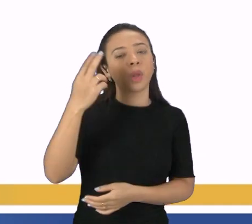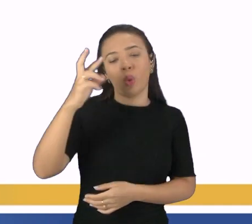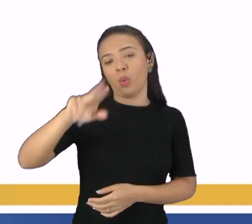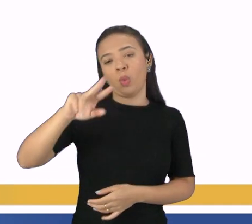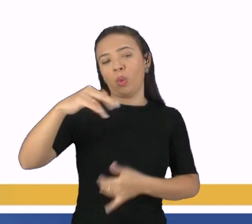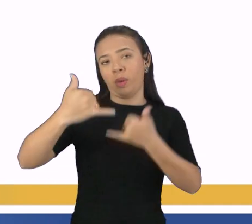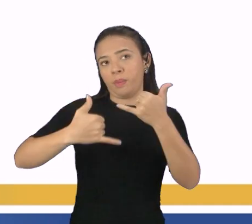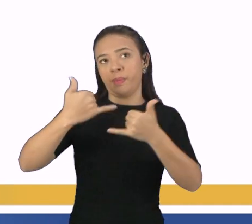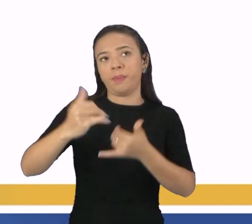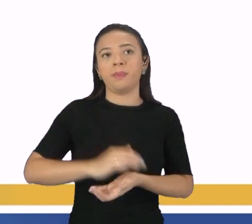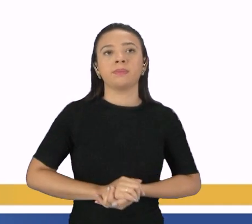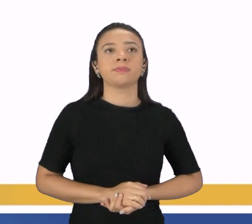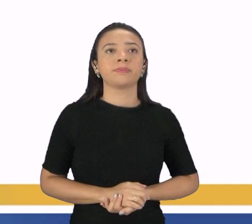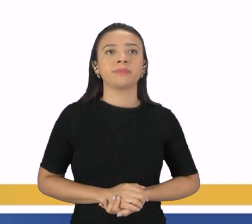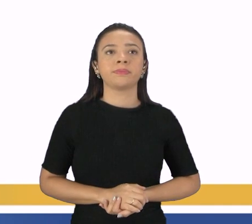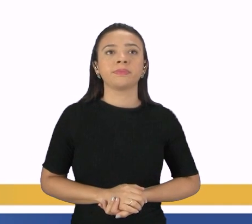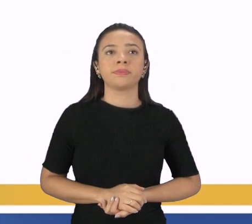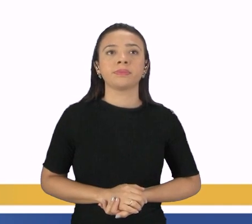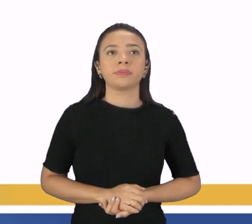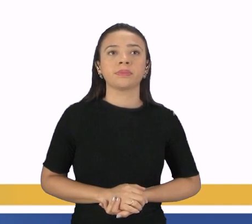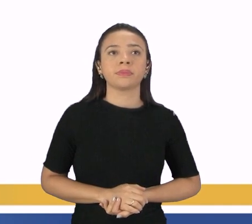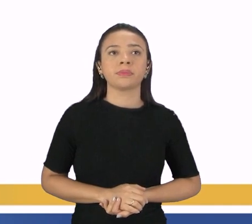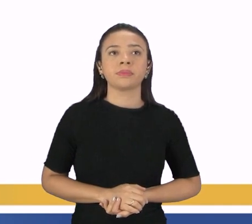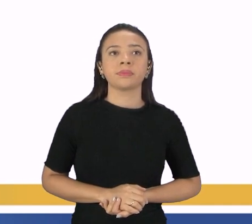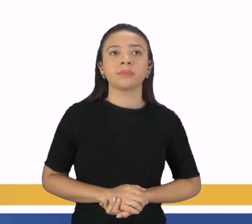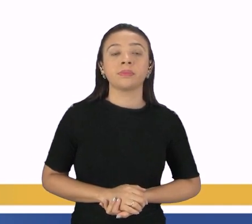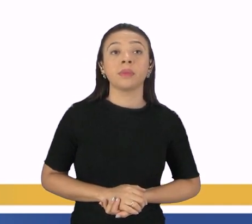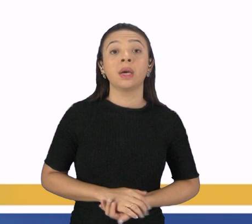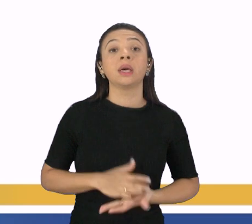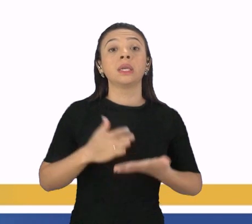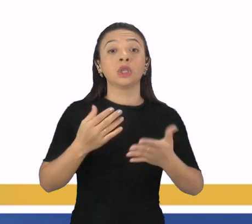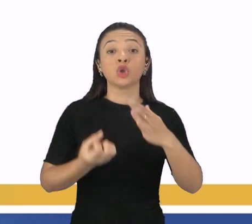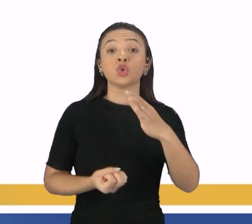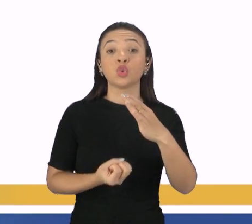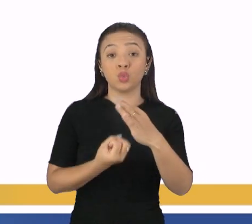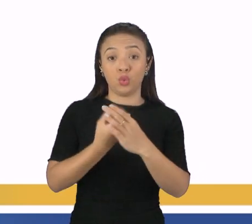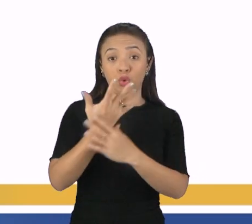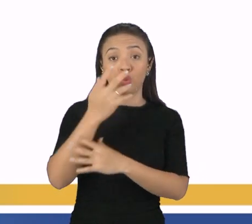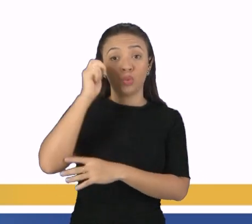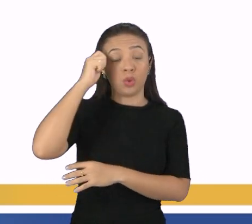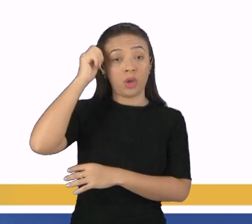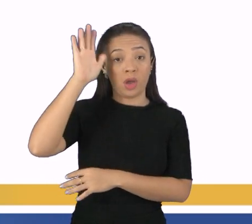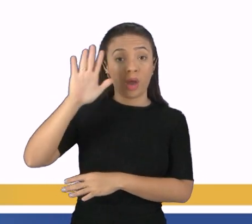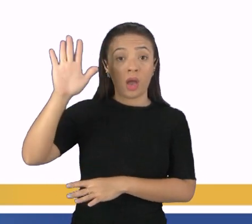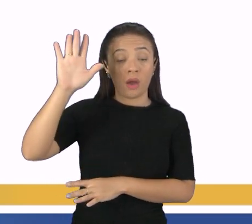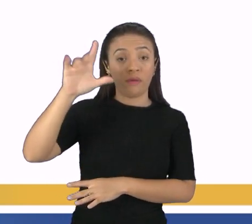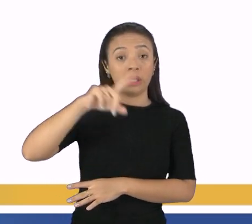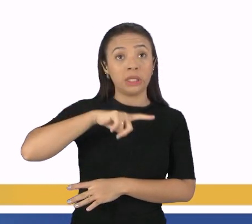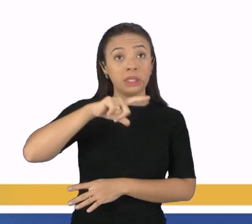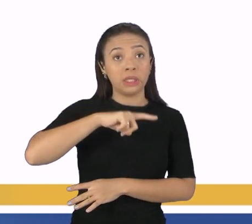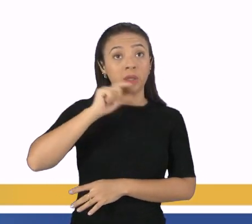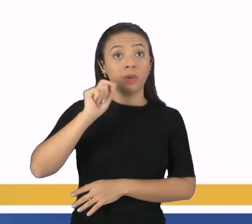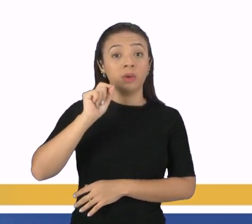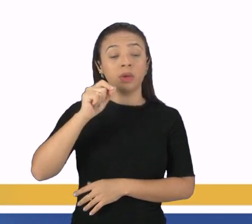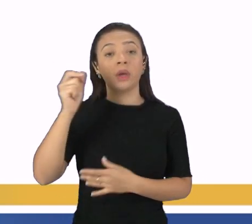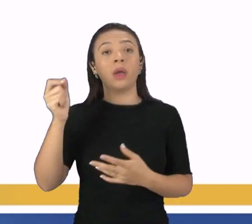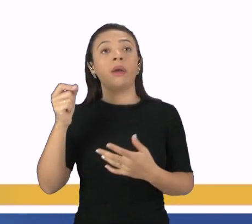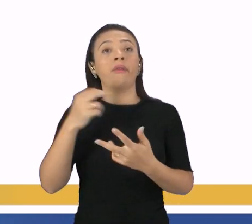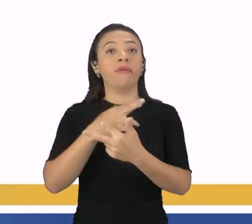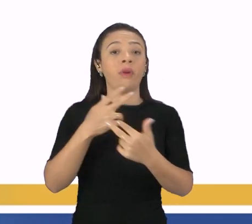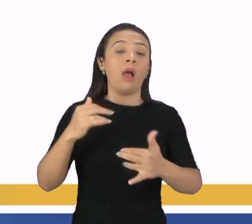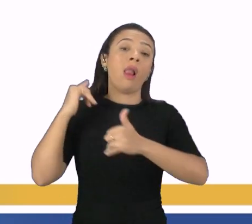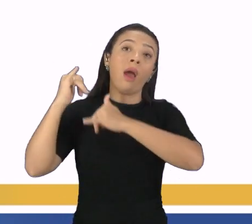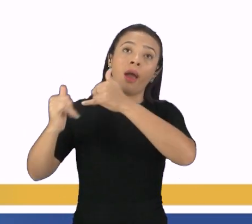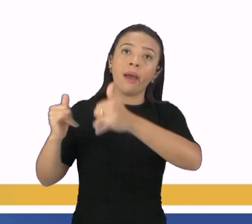brincadeiras. Vamos para a próxima atividade. Da origem africana, foram introduzidas aqui para lendas do Papão,